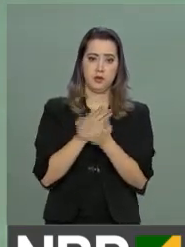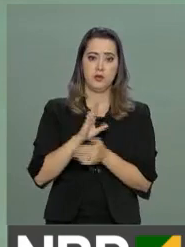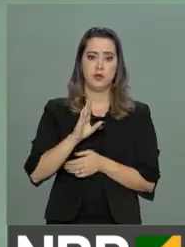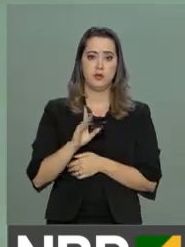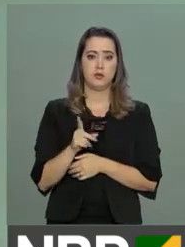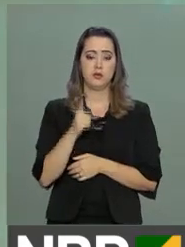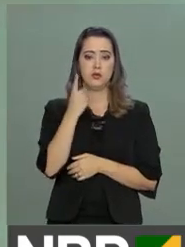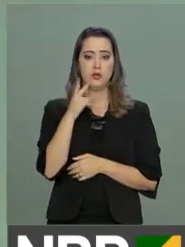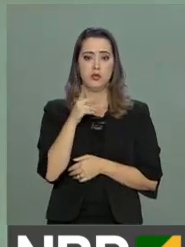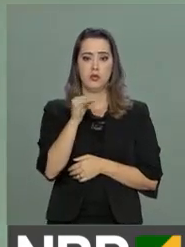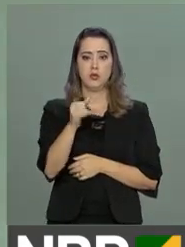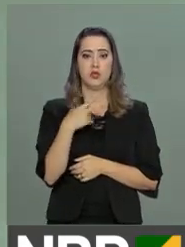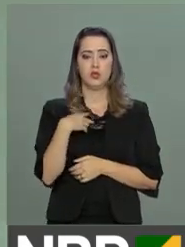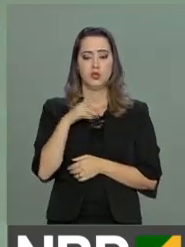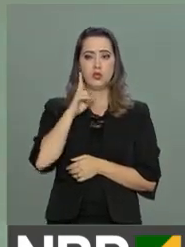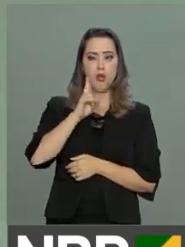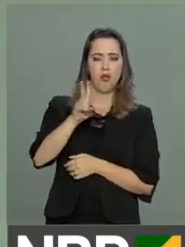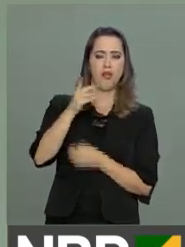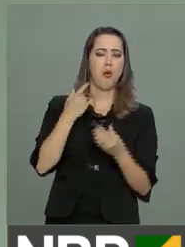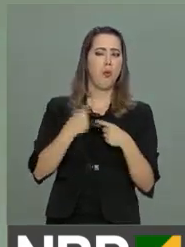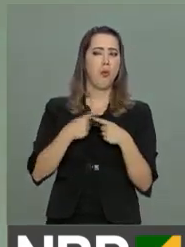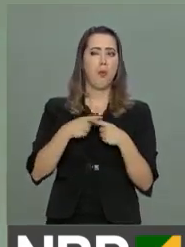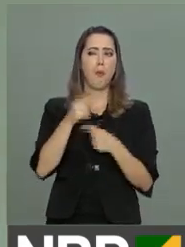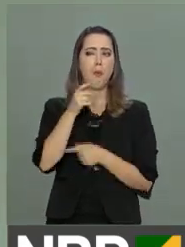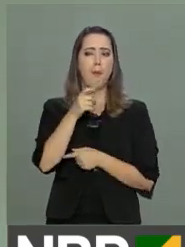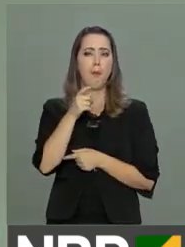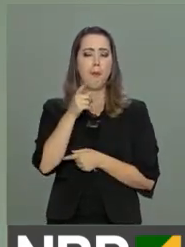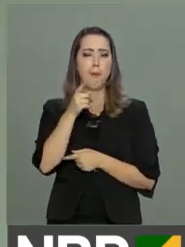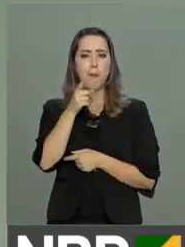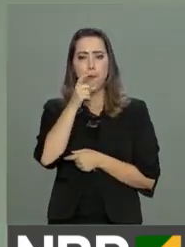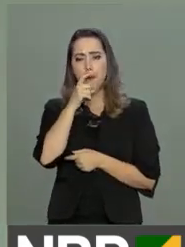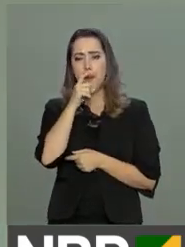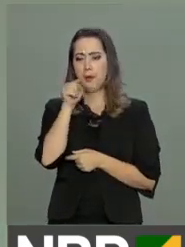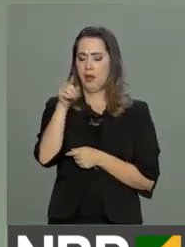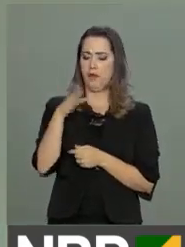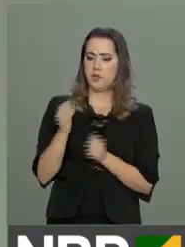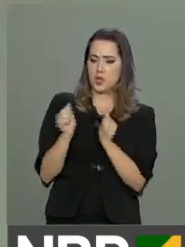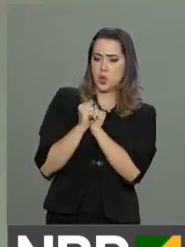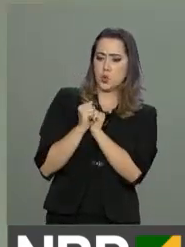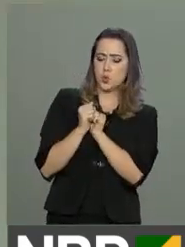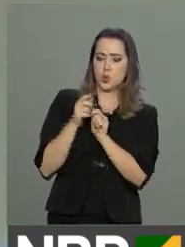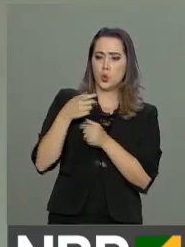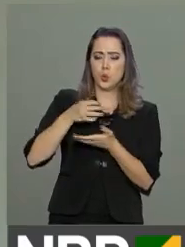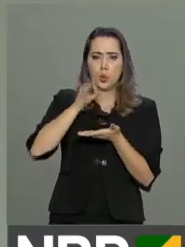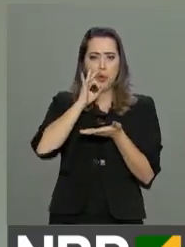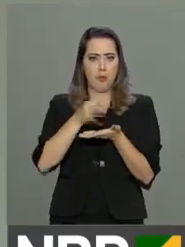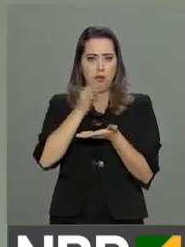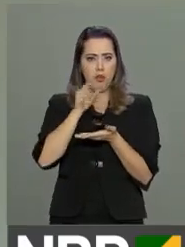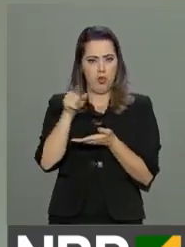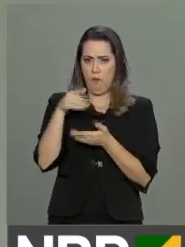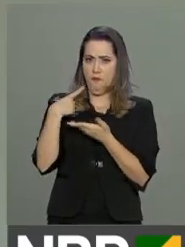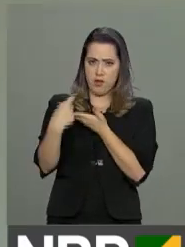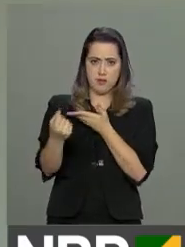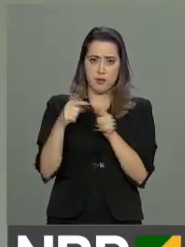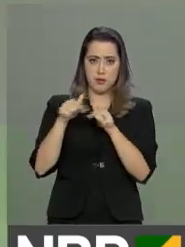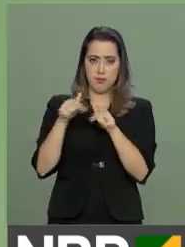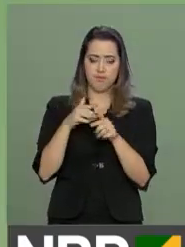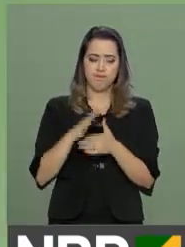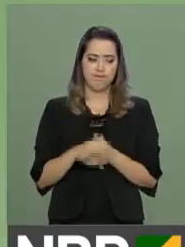um dia, os filhos perguntaram, mas papai, você tomando café conosco, você não vai trabalhar? E ele ficou